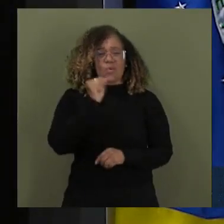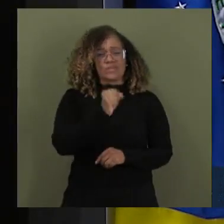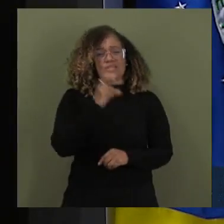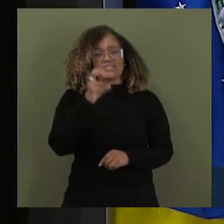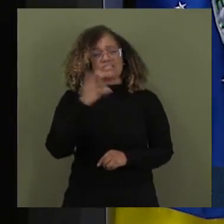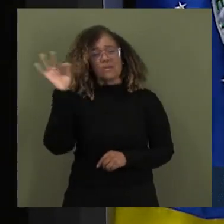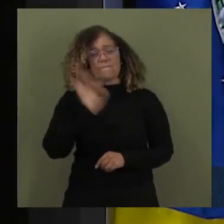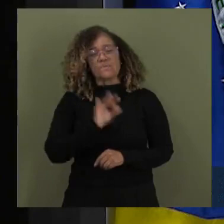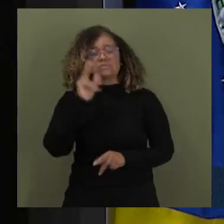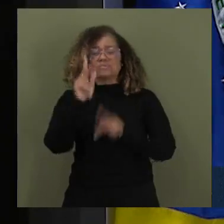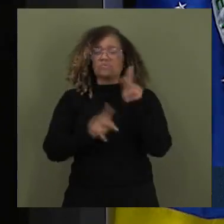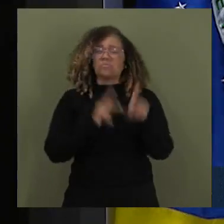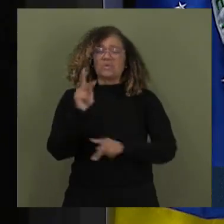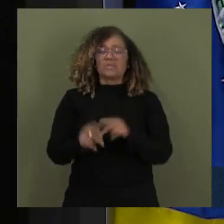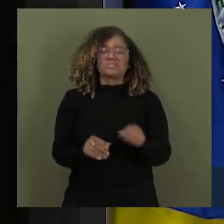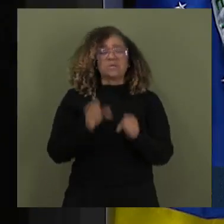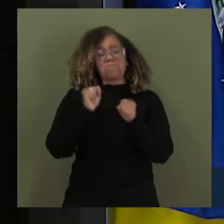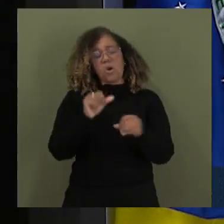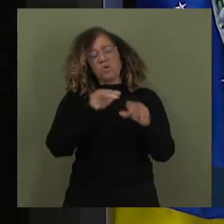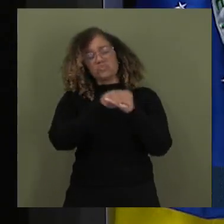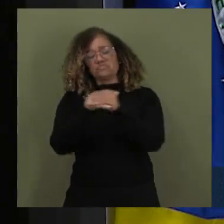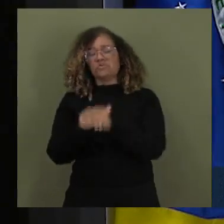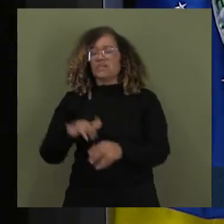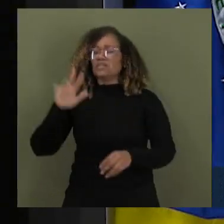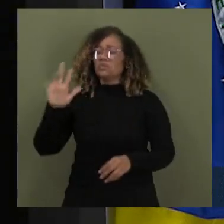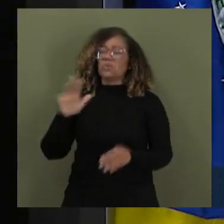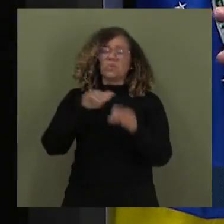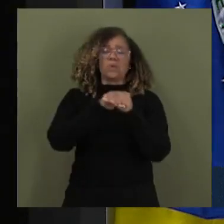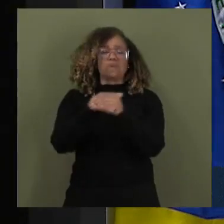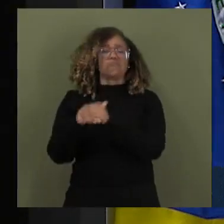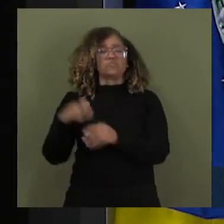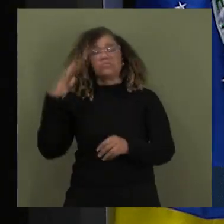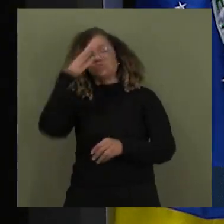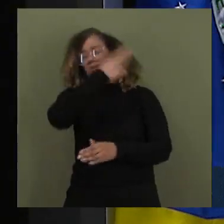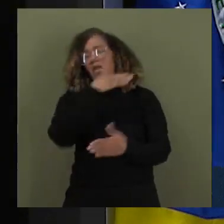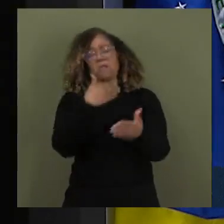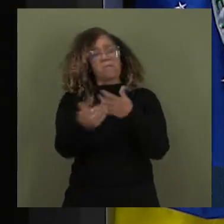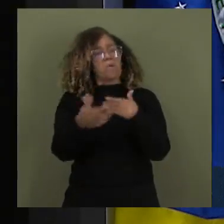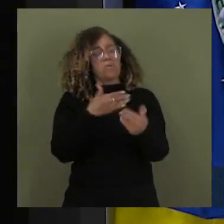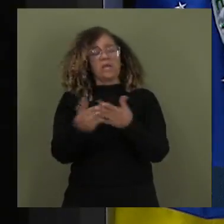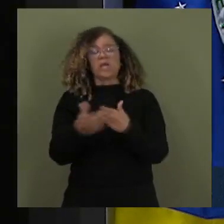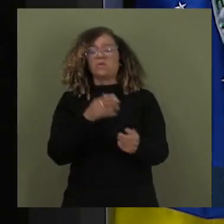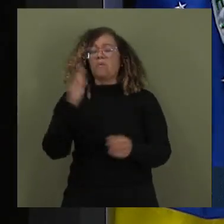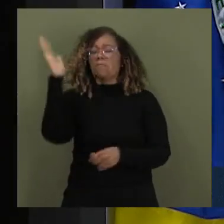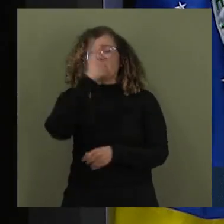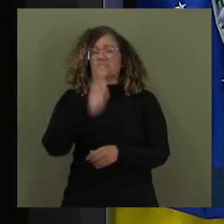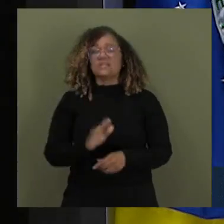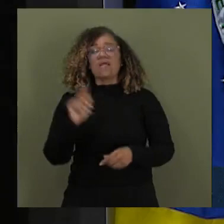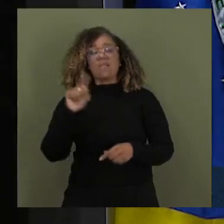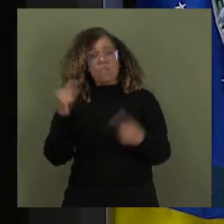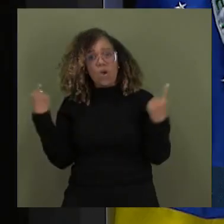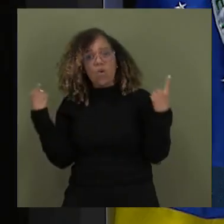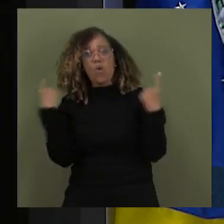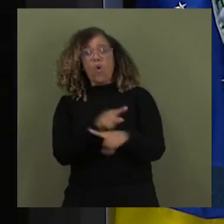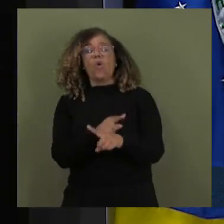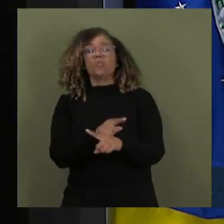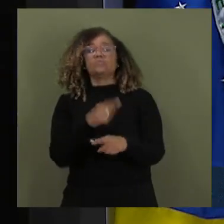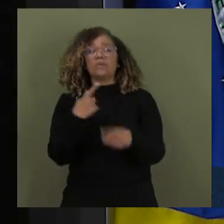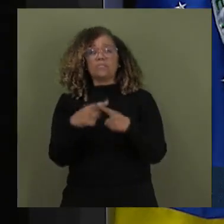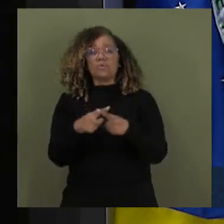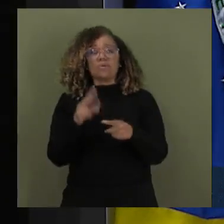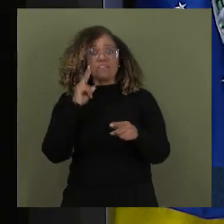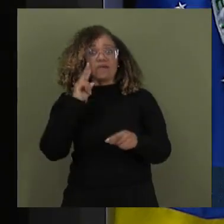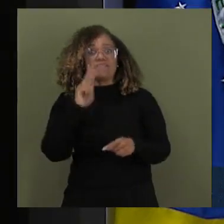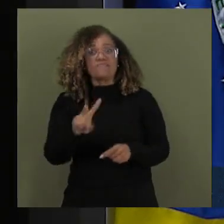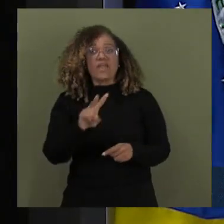da população, independente se votou no Lula, votou no Bolsonaro, votou em quem quer que seja. O brasileiro é contra a liberação porque está vendo o